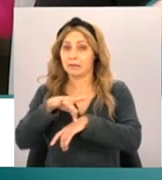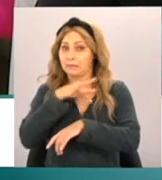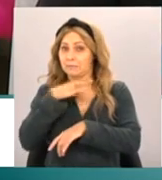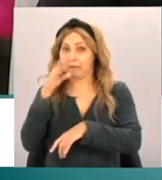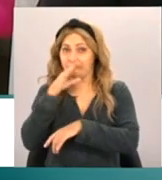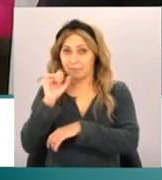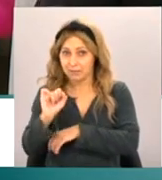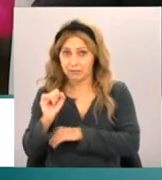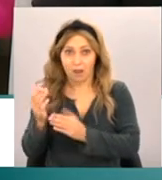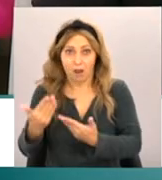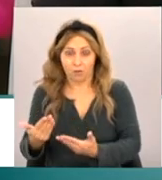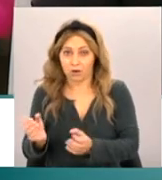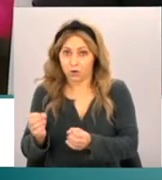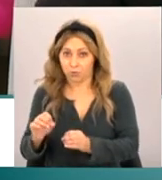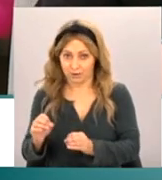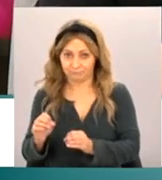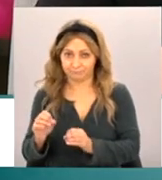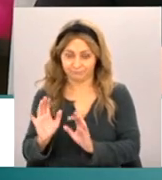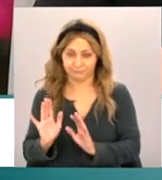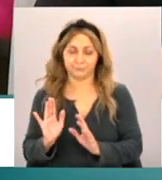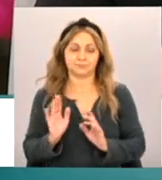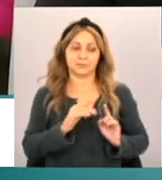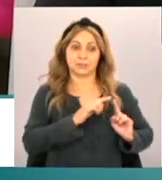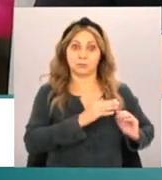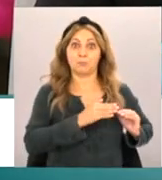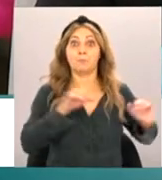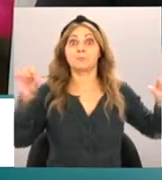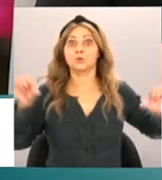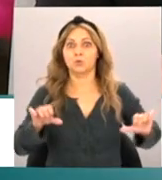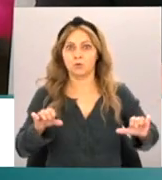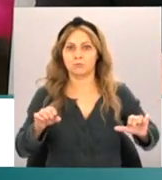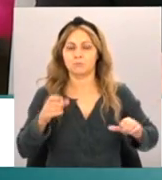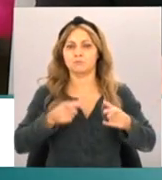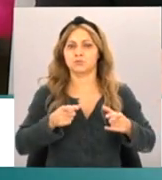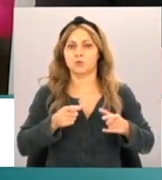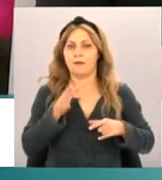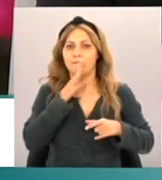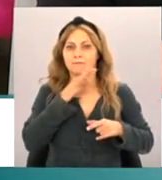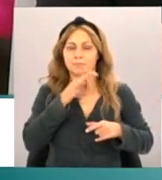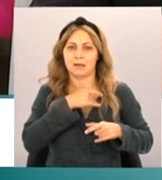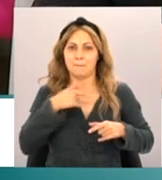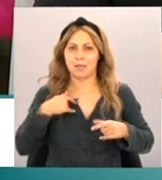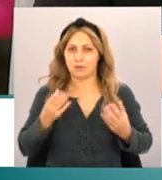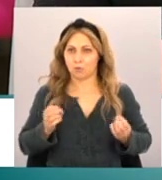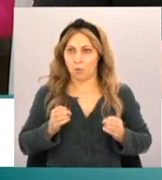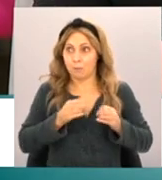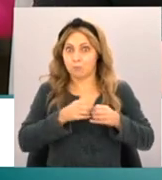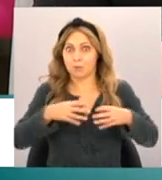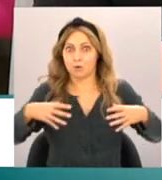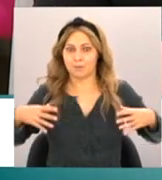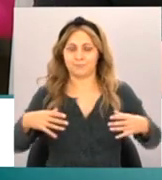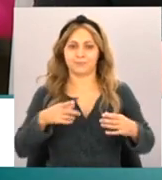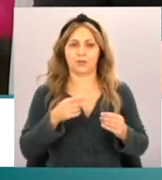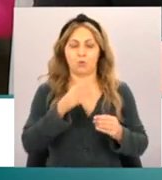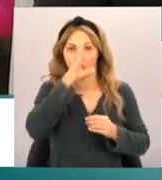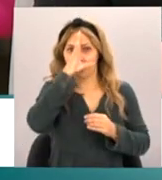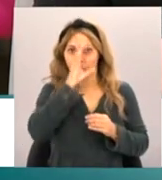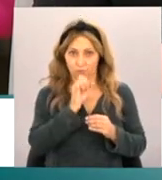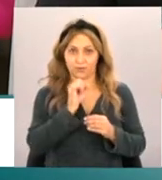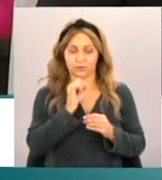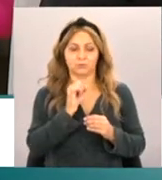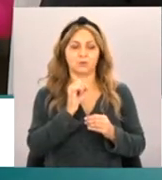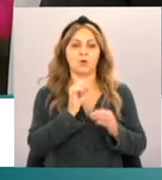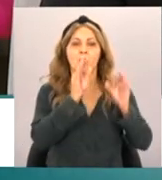família e o que o governo tem feito não tem conseguido convencer sequer os médicos que são formados do